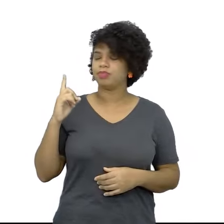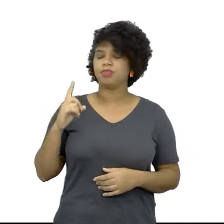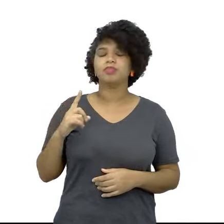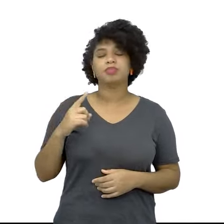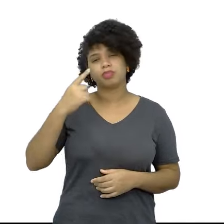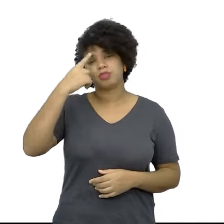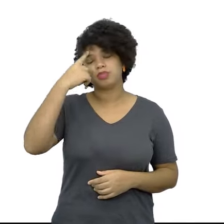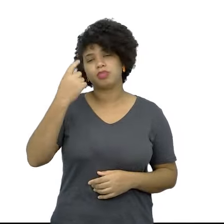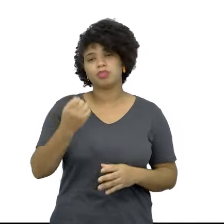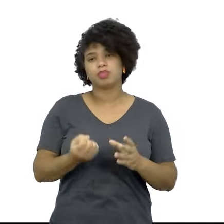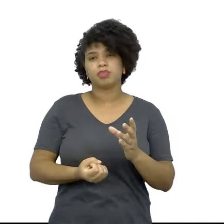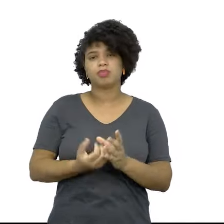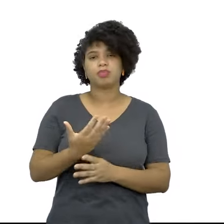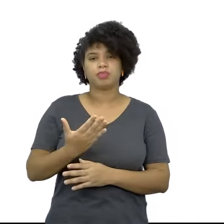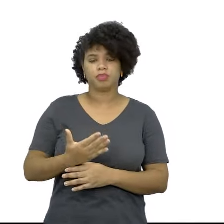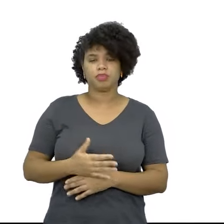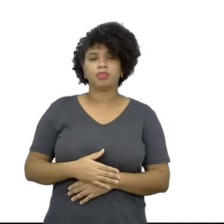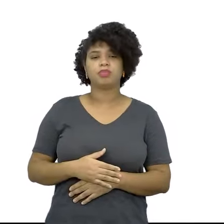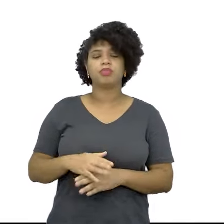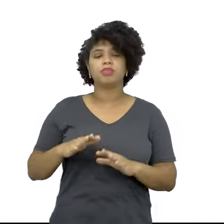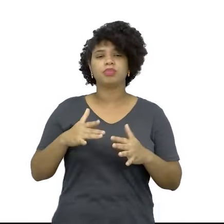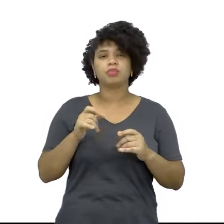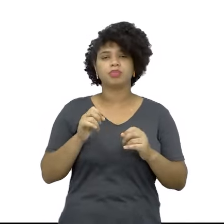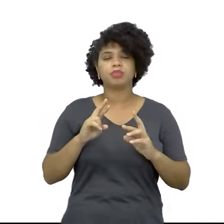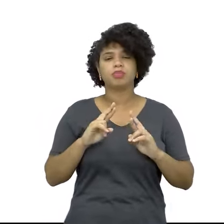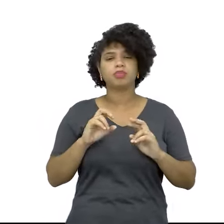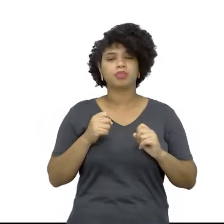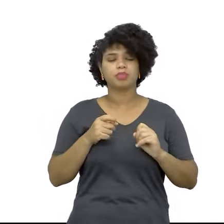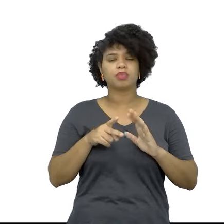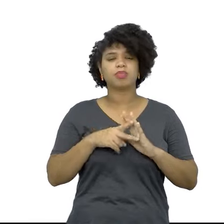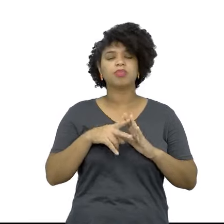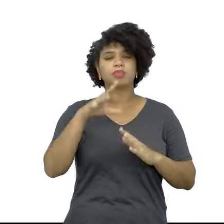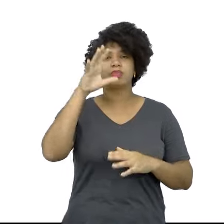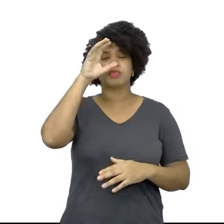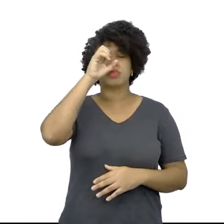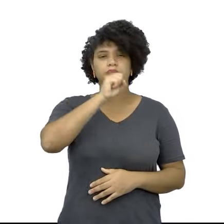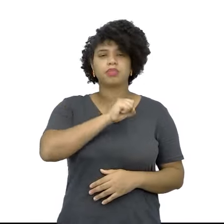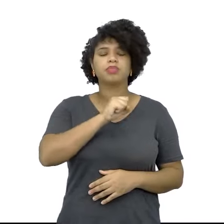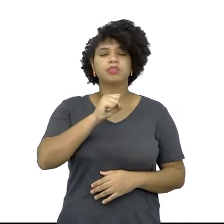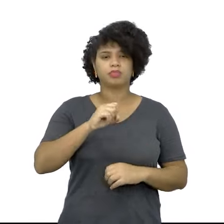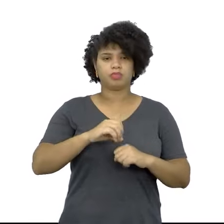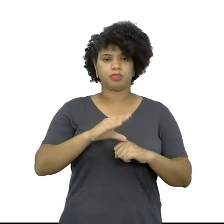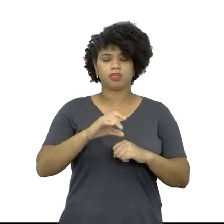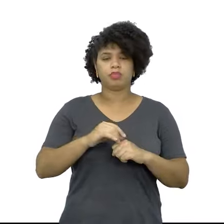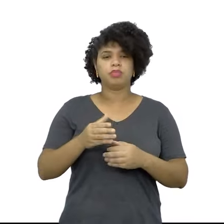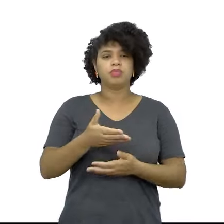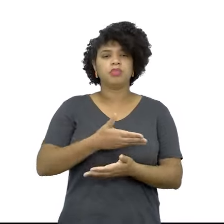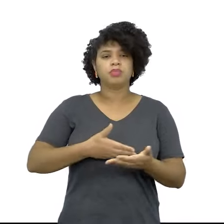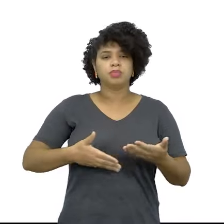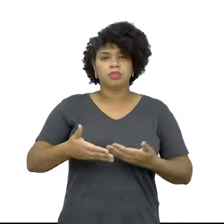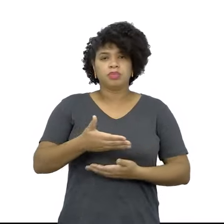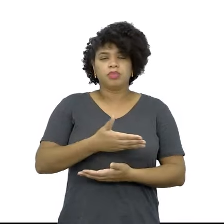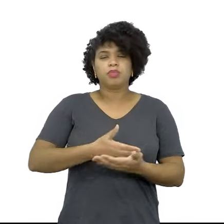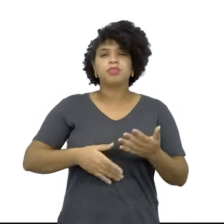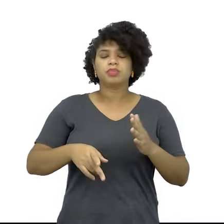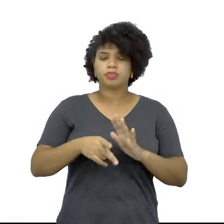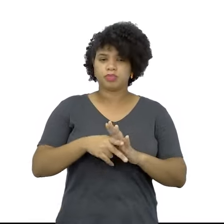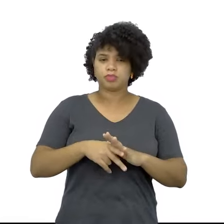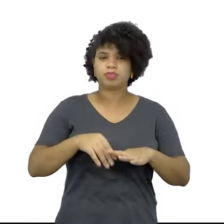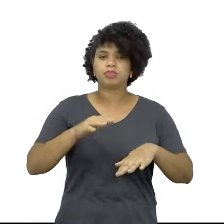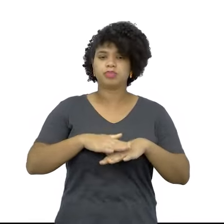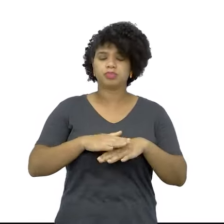elaborado pensando no programa de recuperação das aprendizagens e se articula com o trabalho